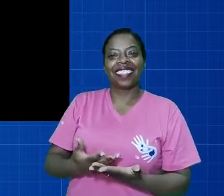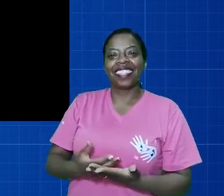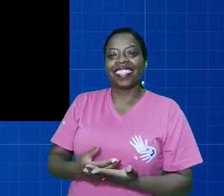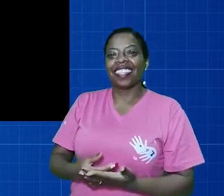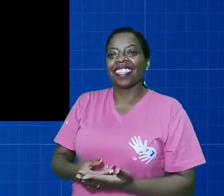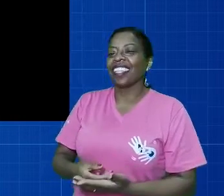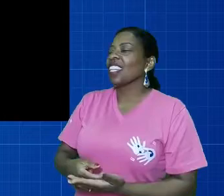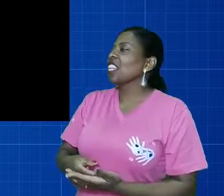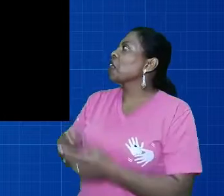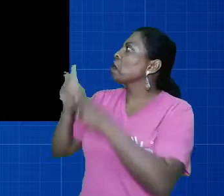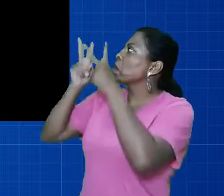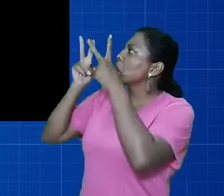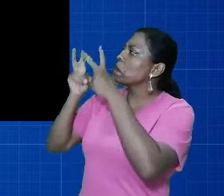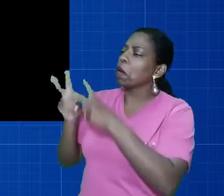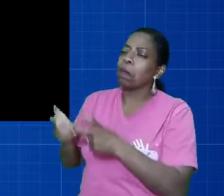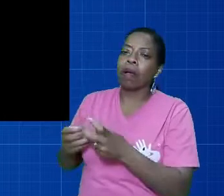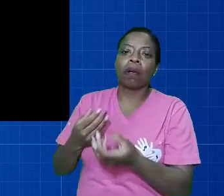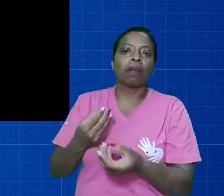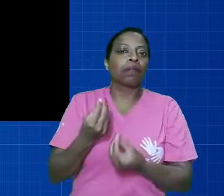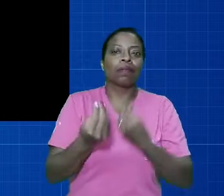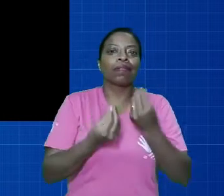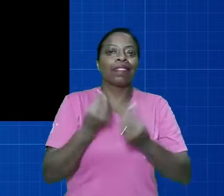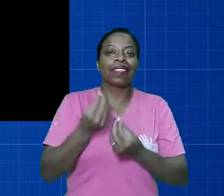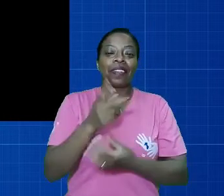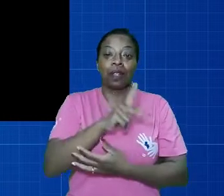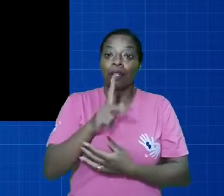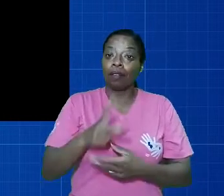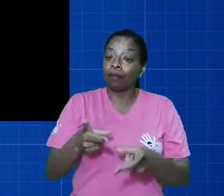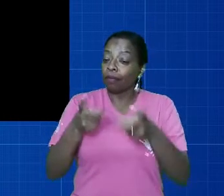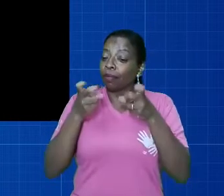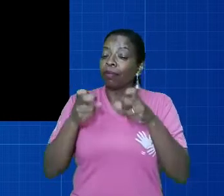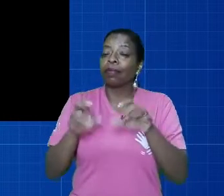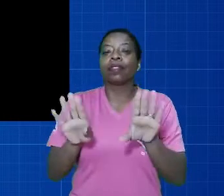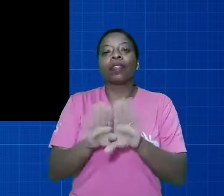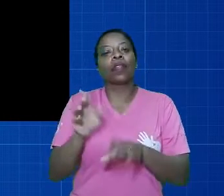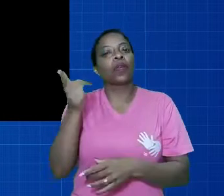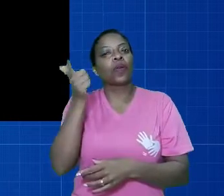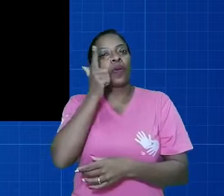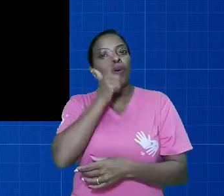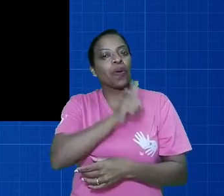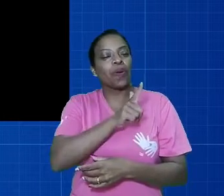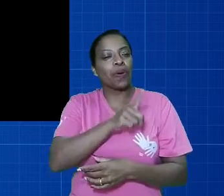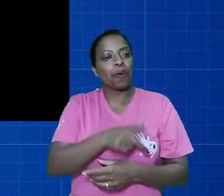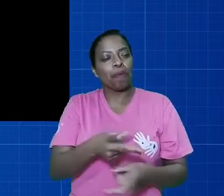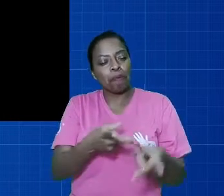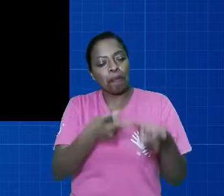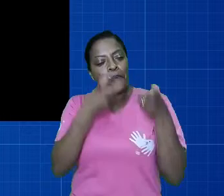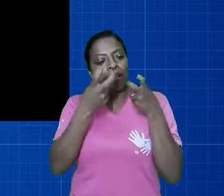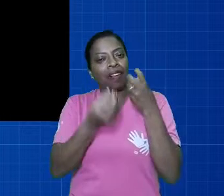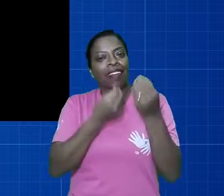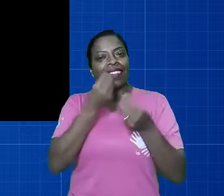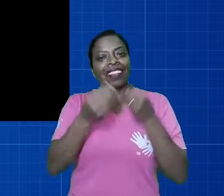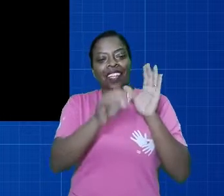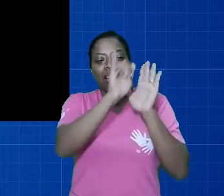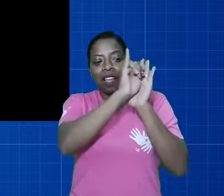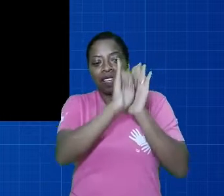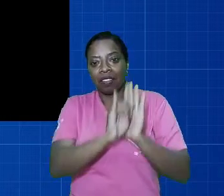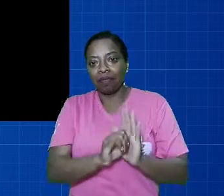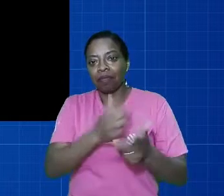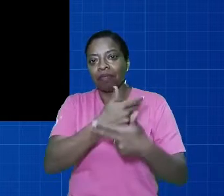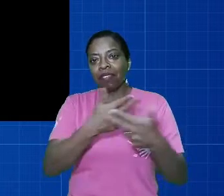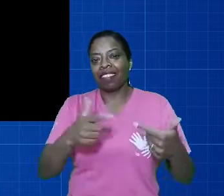imagem, inclusive para o professor que observa essas imagens, consegue também identificar inúmeros